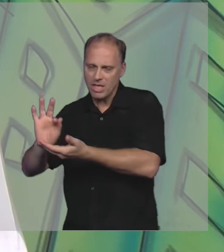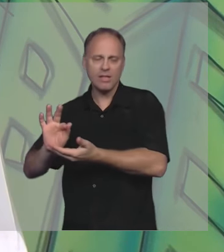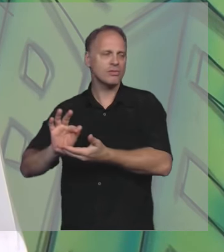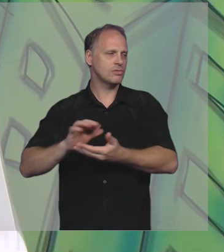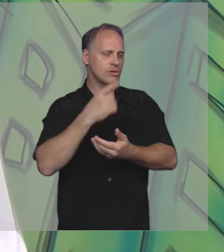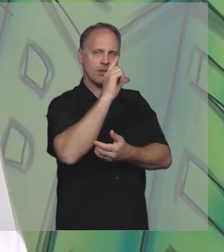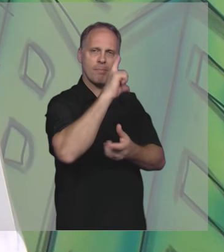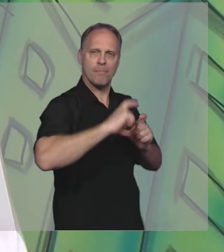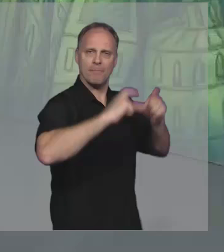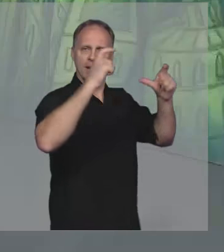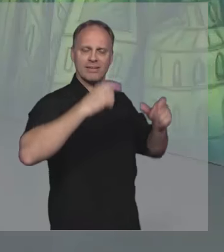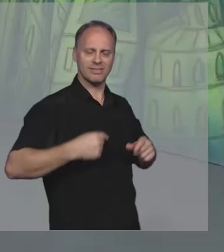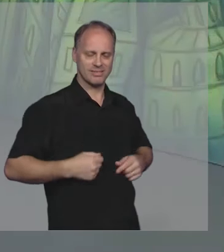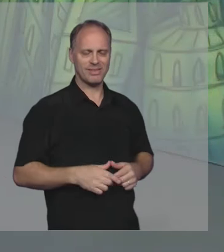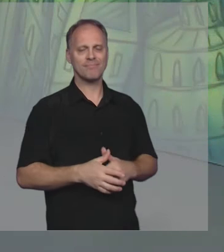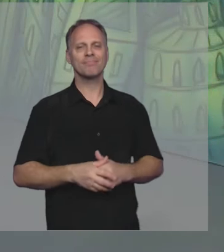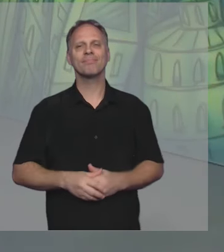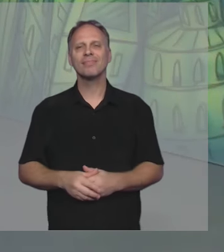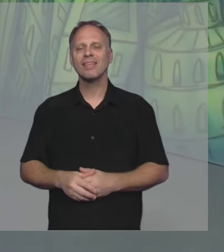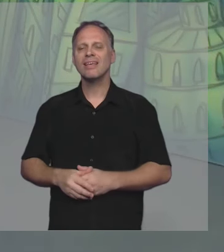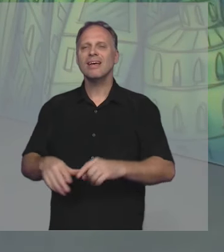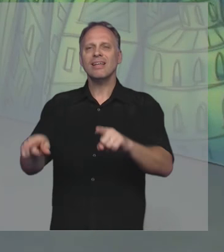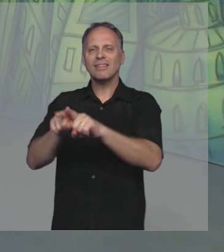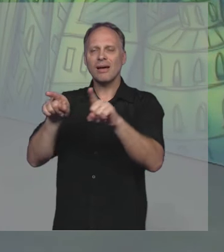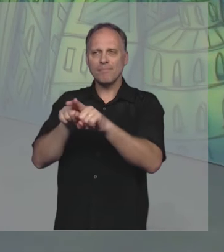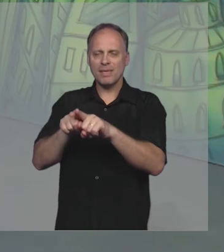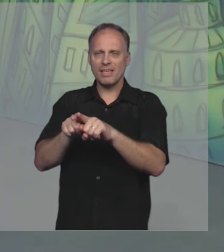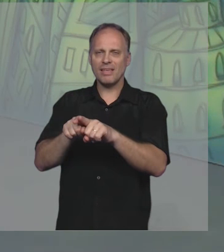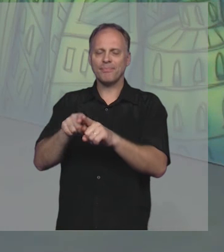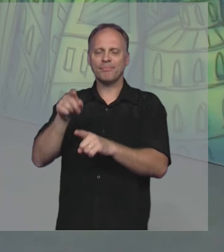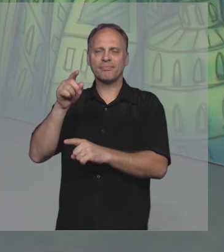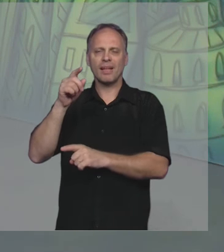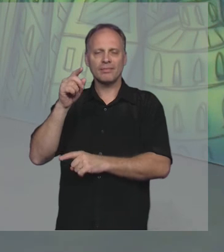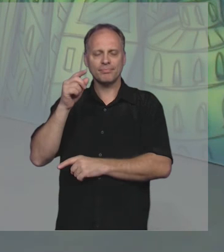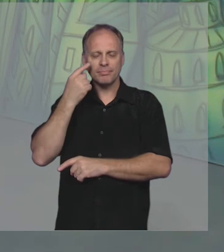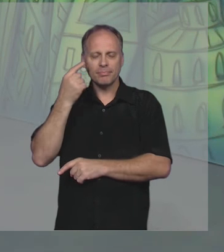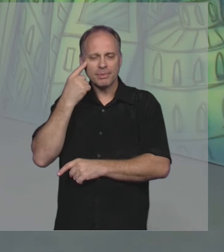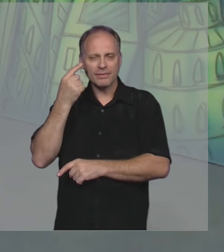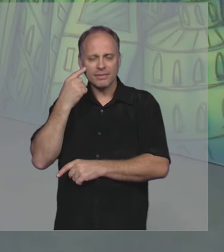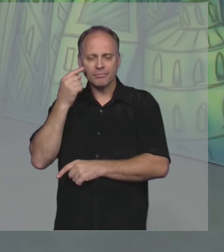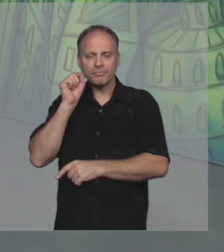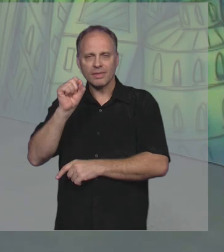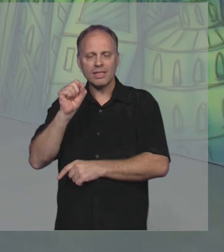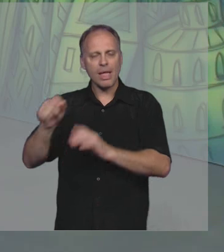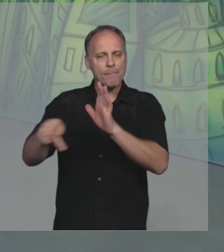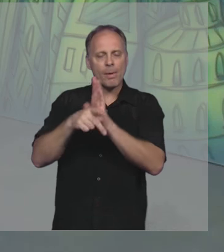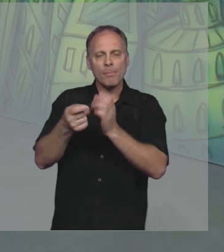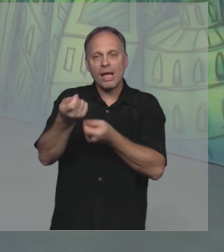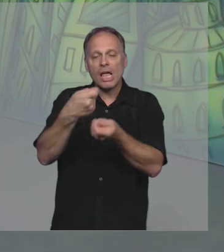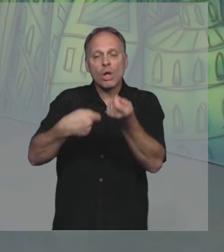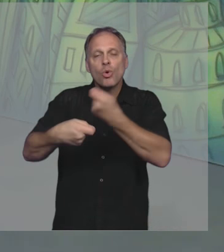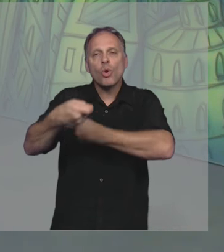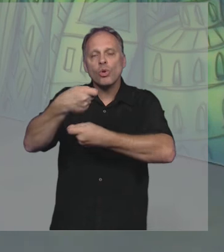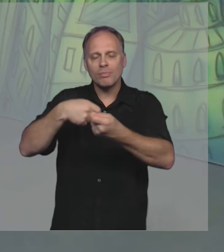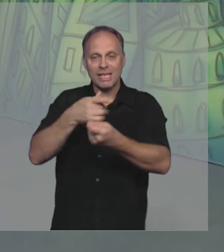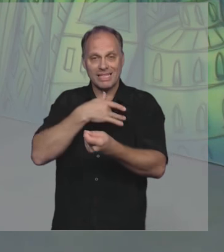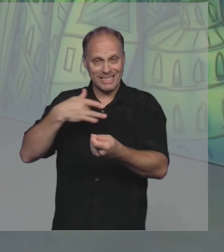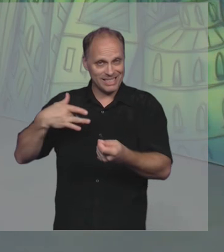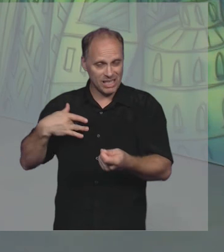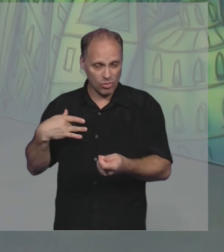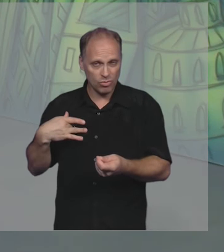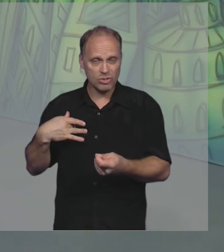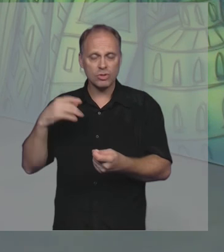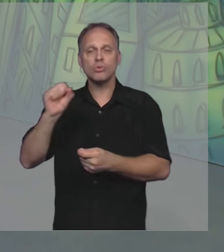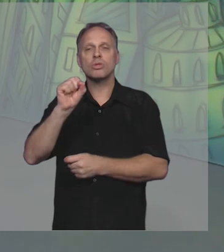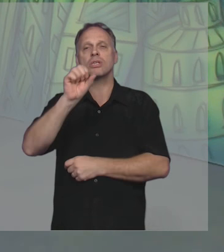área da saúde. Pois é, doutor, inclusive não leva em conta também a própria economia da saúde,